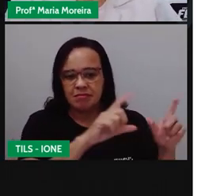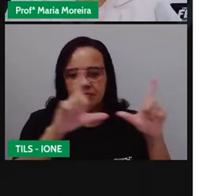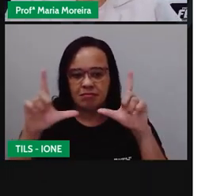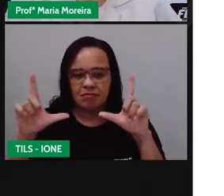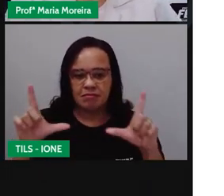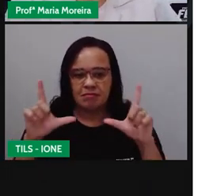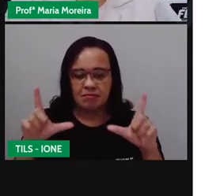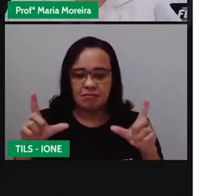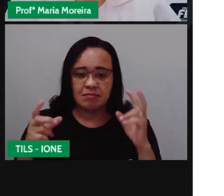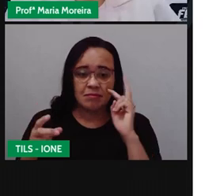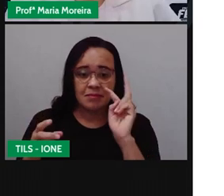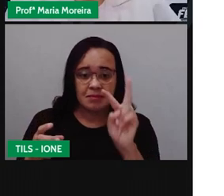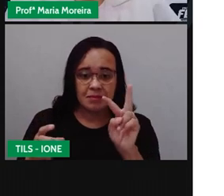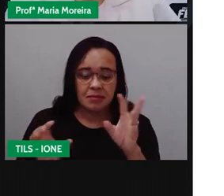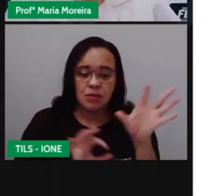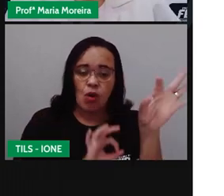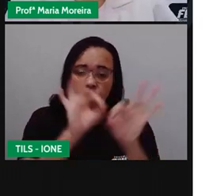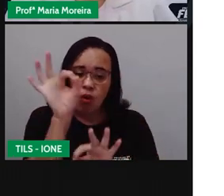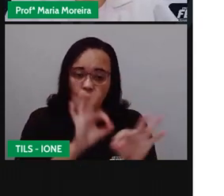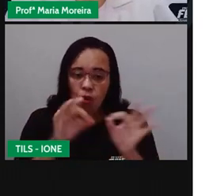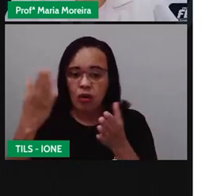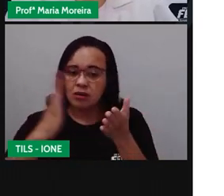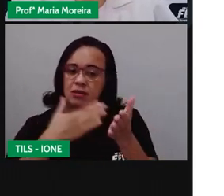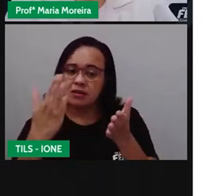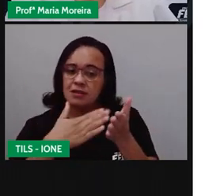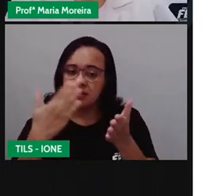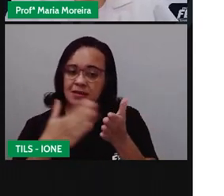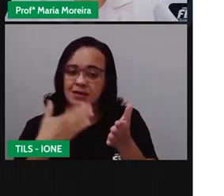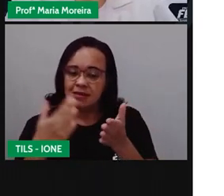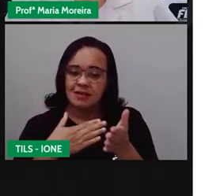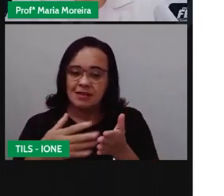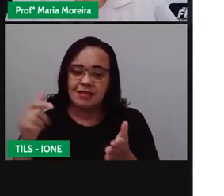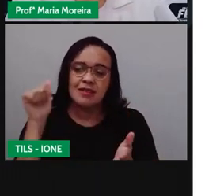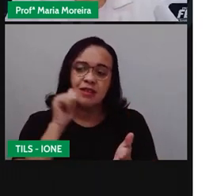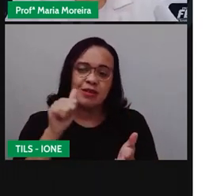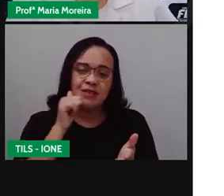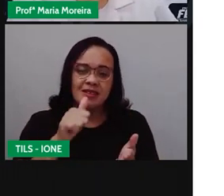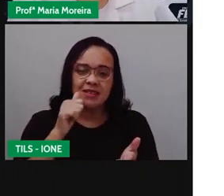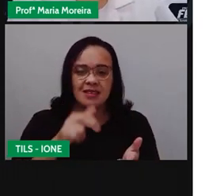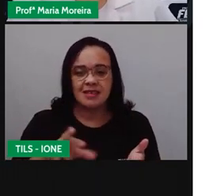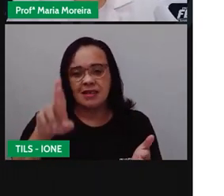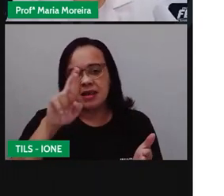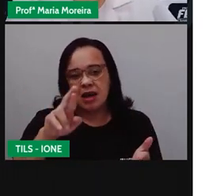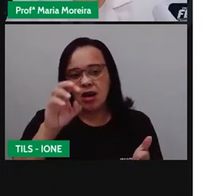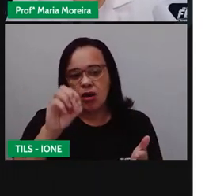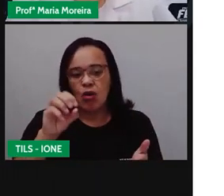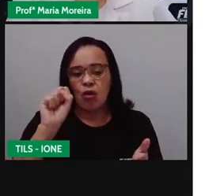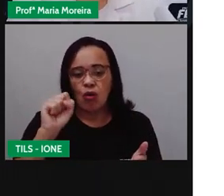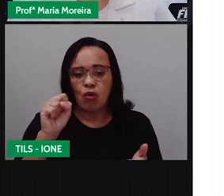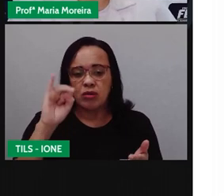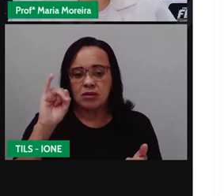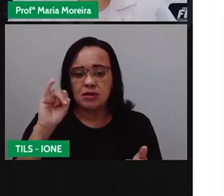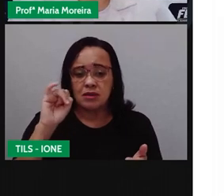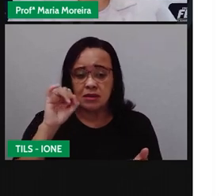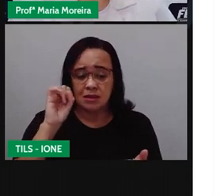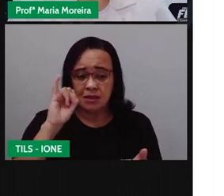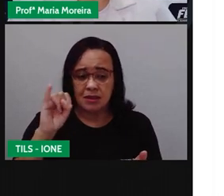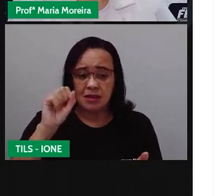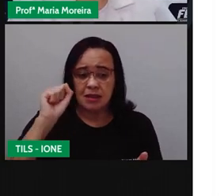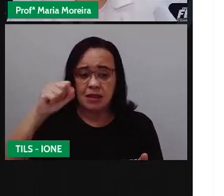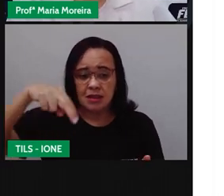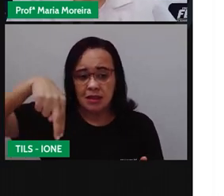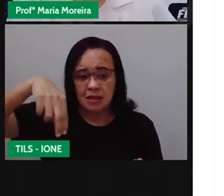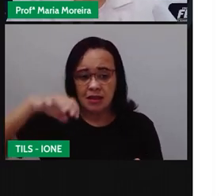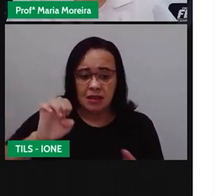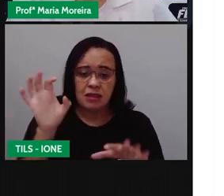olha como estão ficando organizados os livros, né? Rosiane, essa moça simpática aqui, né, está arrumando uma das estantes de livro da biblioteca